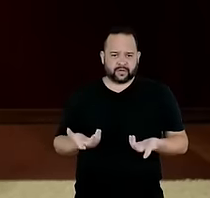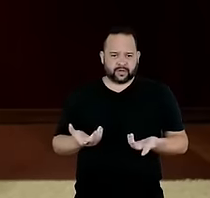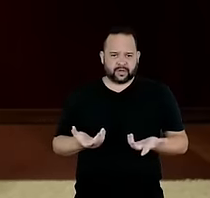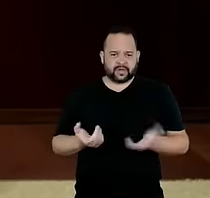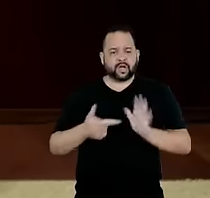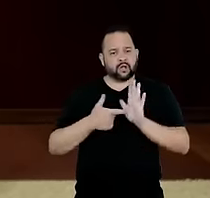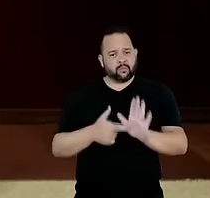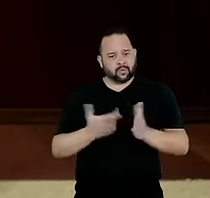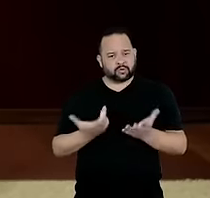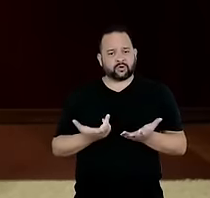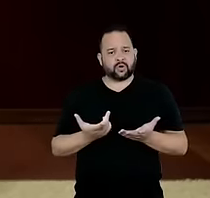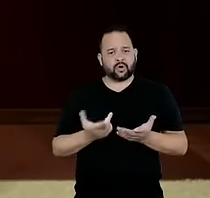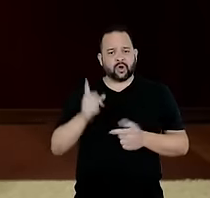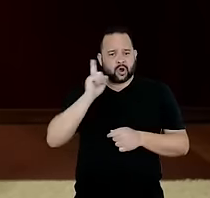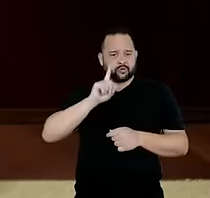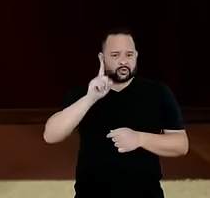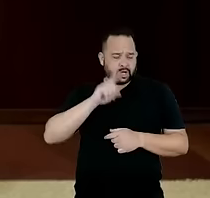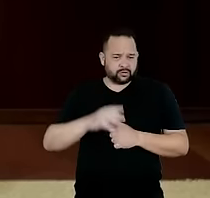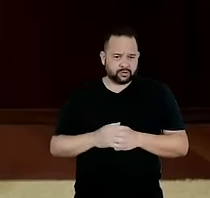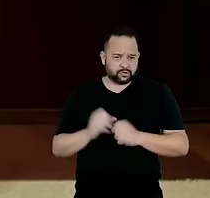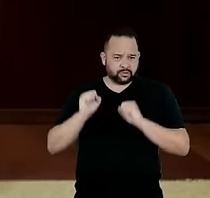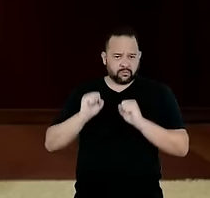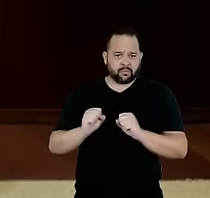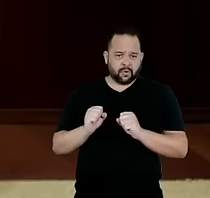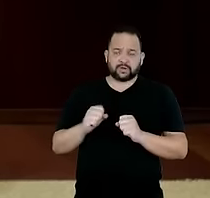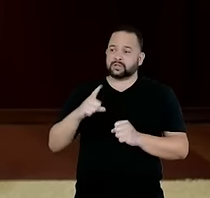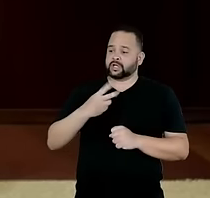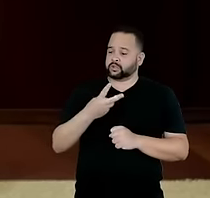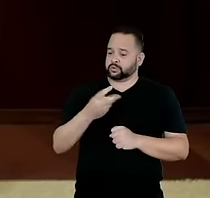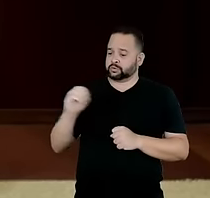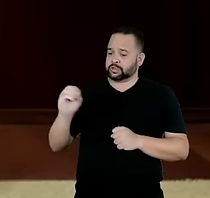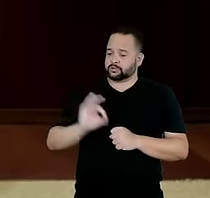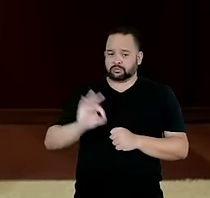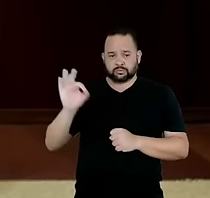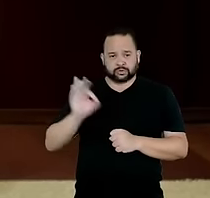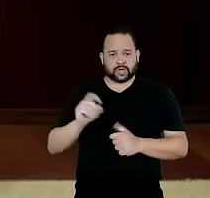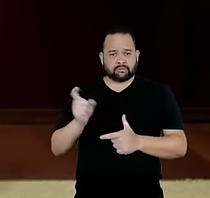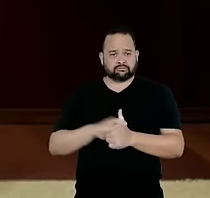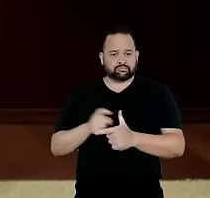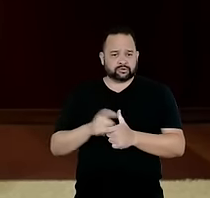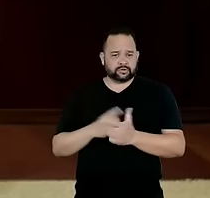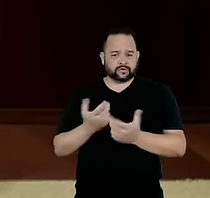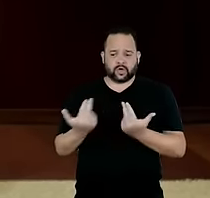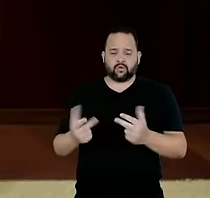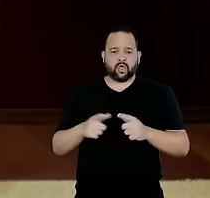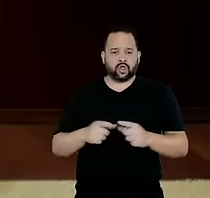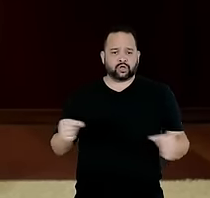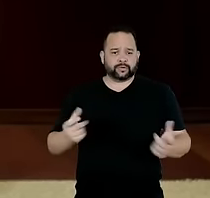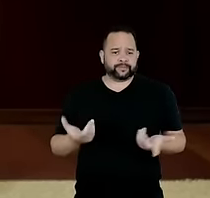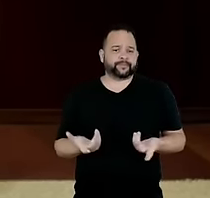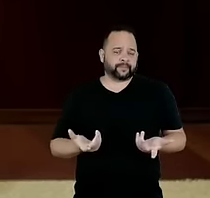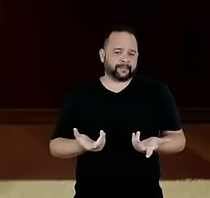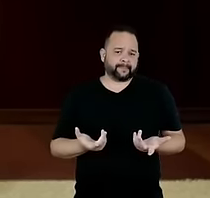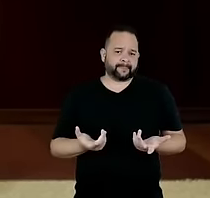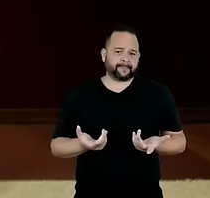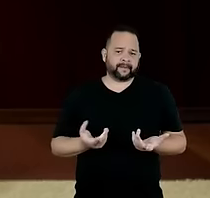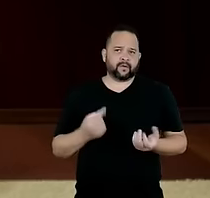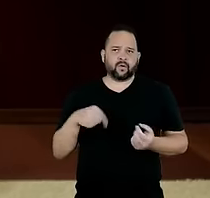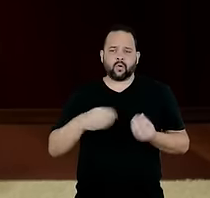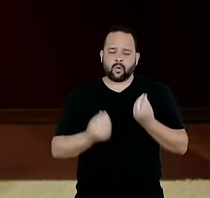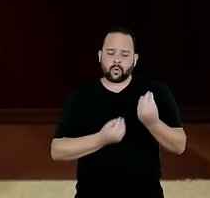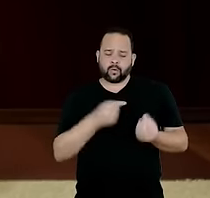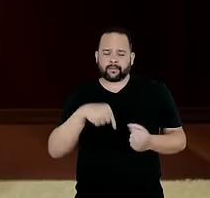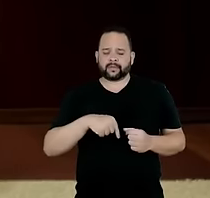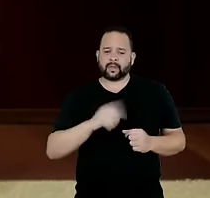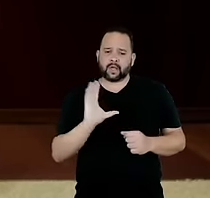endividamento igual Japão o Japão já tá nessa Seara então em que ambiente nós estamos e parece uma armadilha emergente né porque